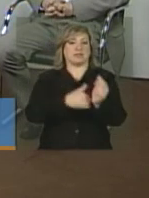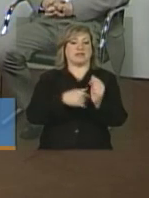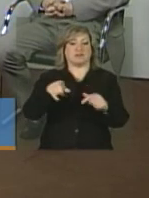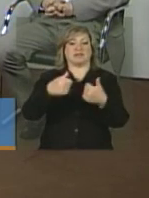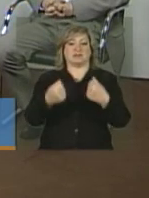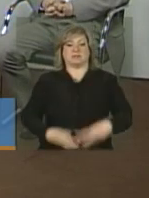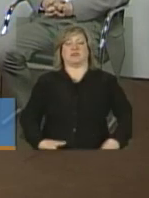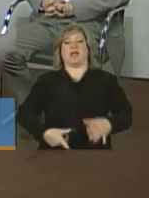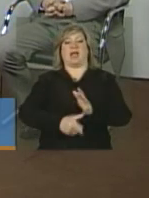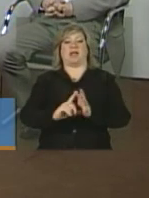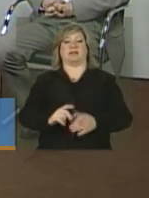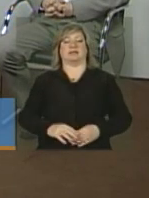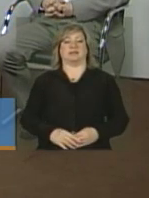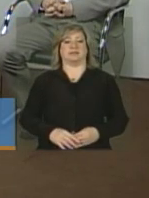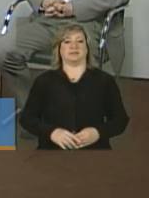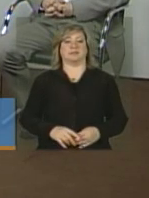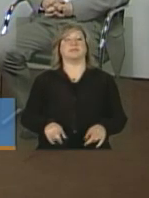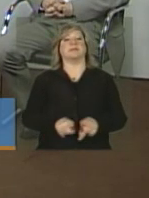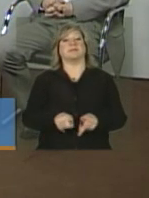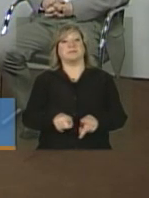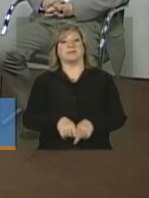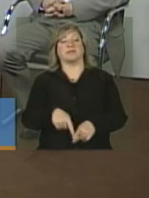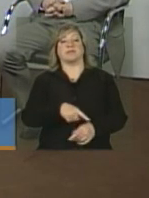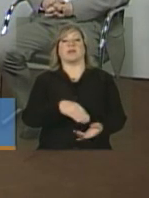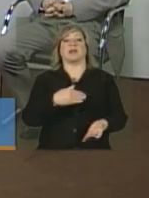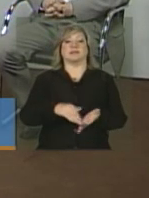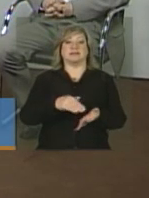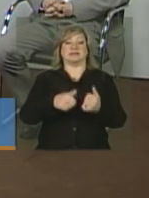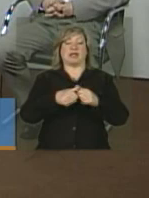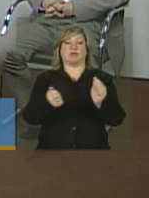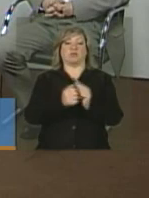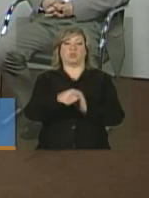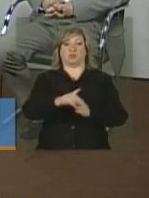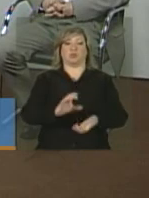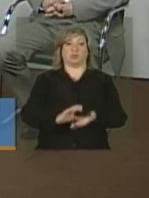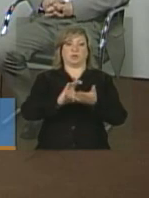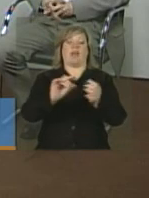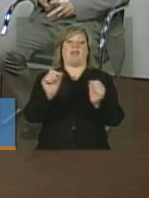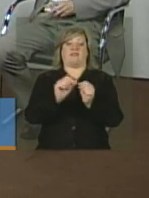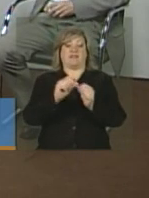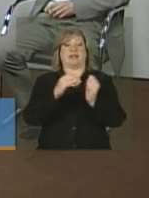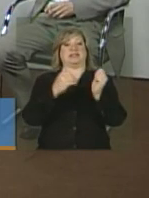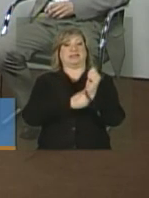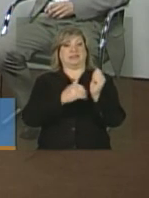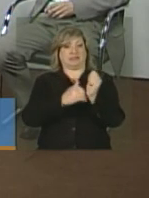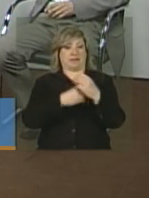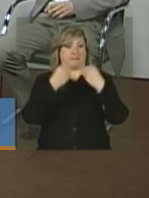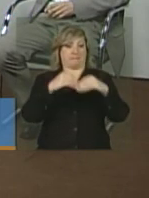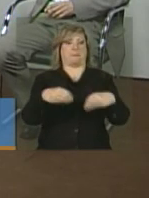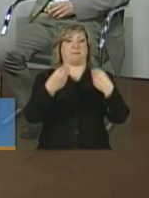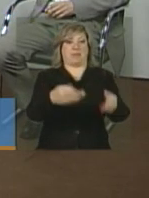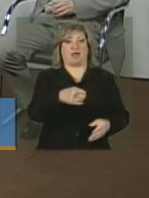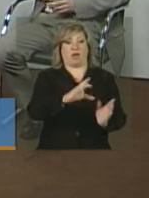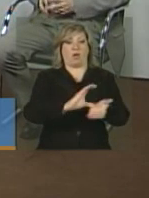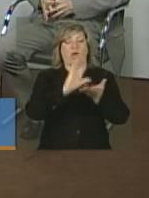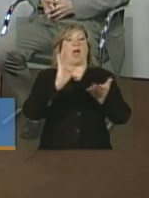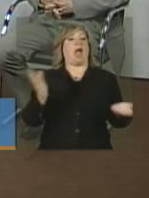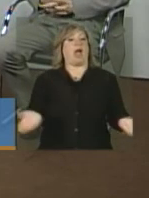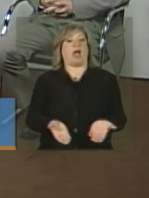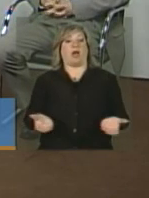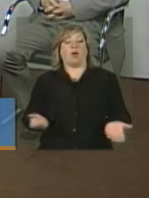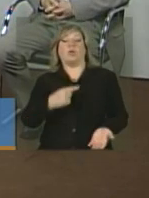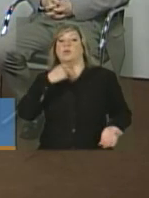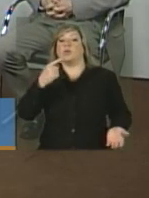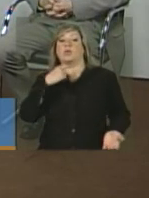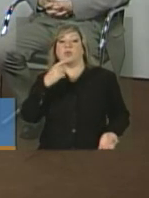aqui. E o secretário estava com o presidente do conselho, então foi gerada a senha para o conselho. E agora não conseguimos autenticar a